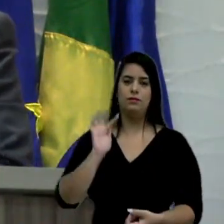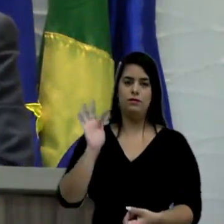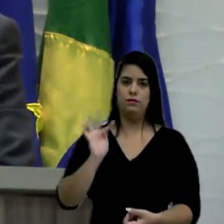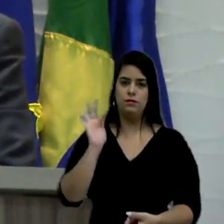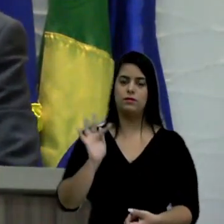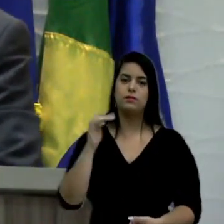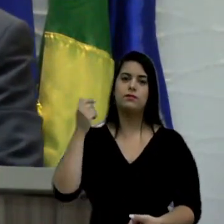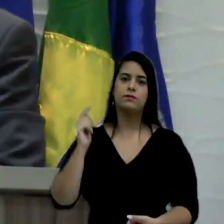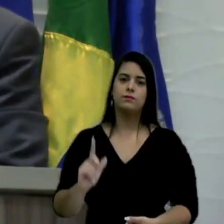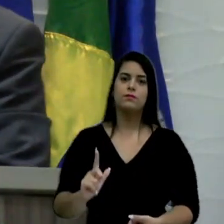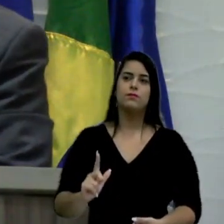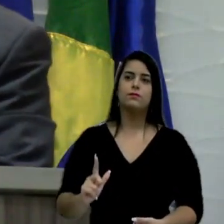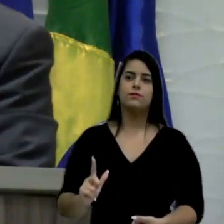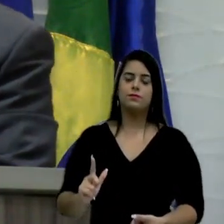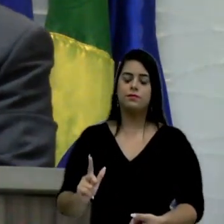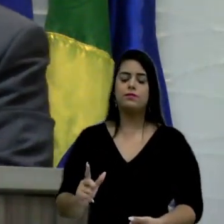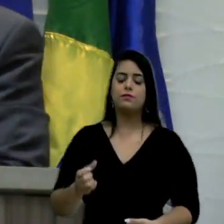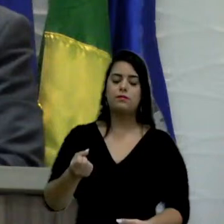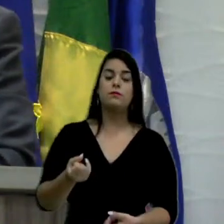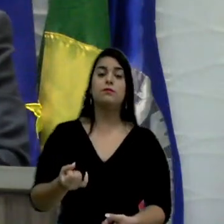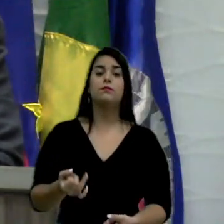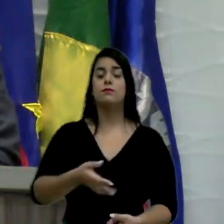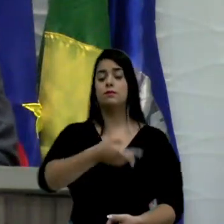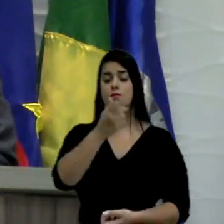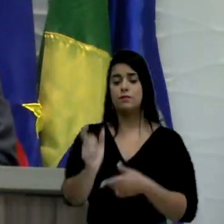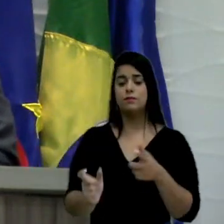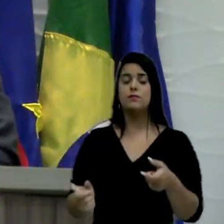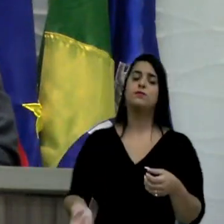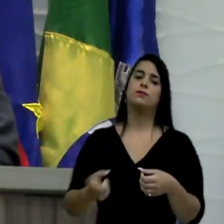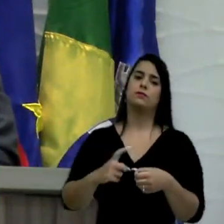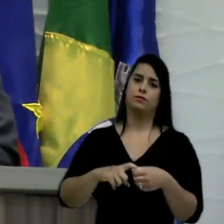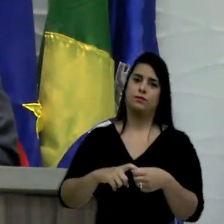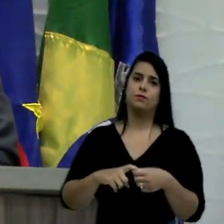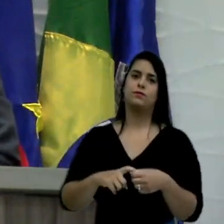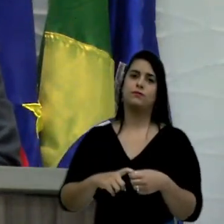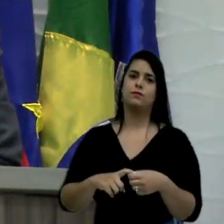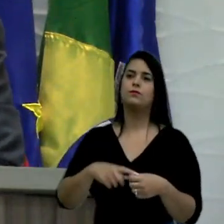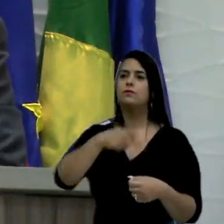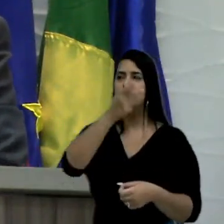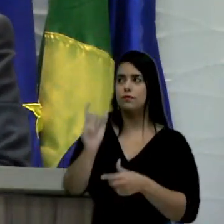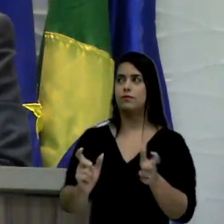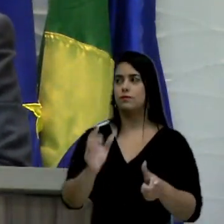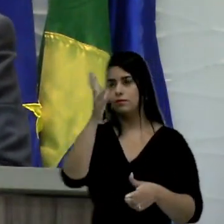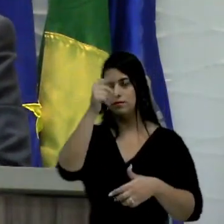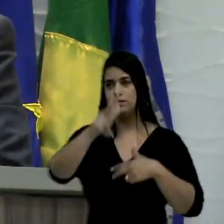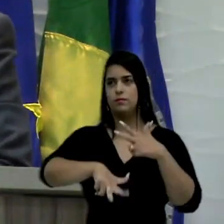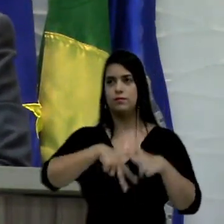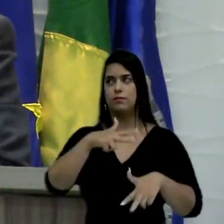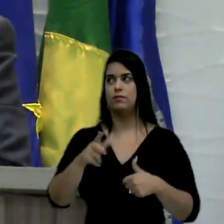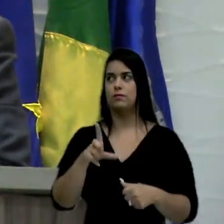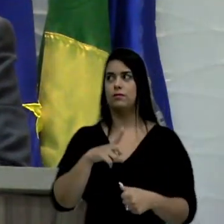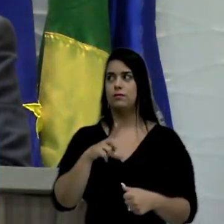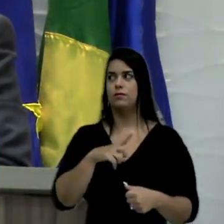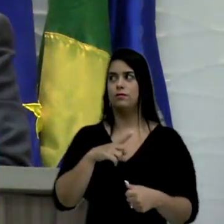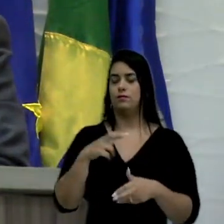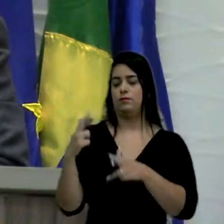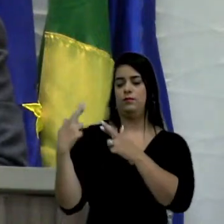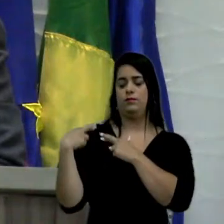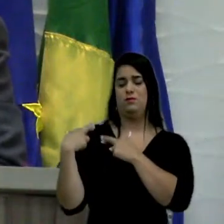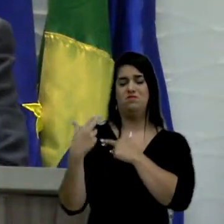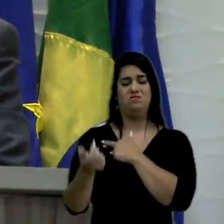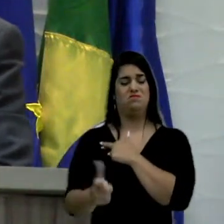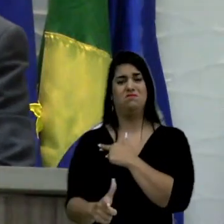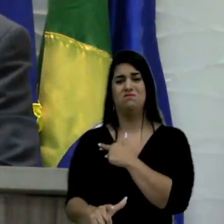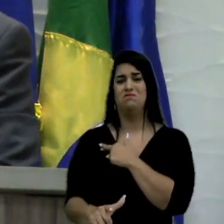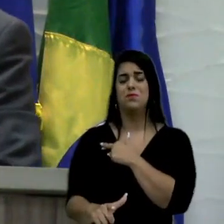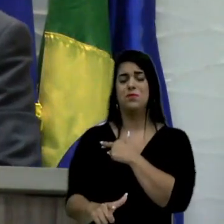essa questão do índice populacional e que volte a ser, de fato, os habitantes que São Bento tem. Mas, por irresponsabilidade, mais uma